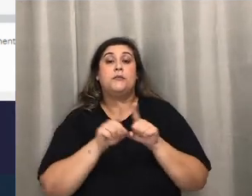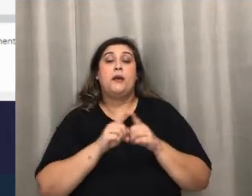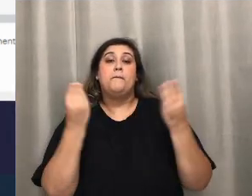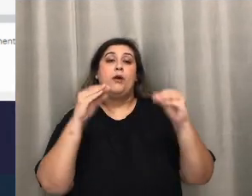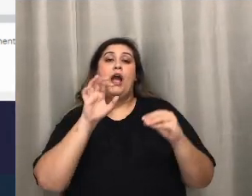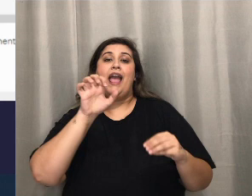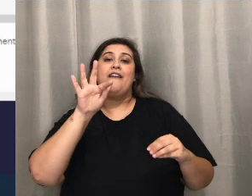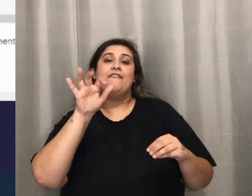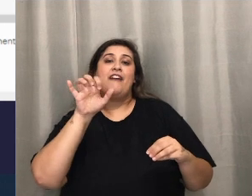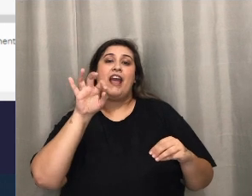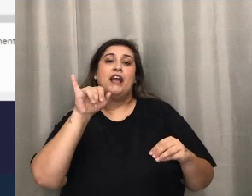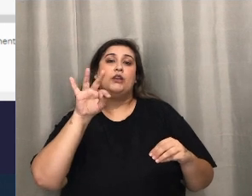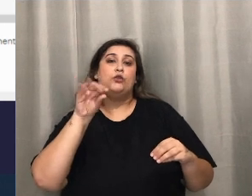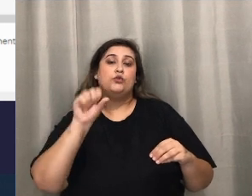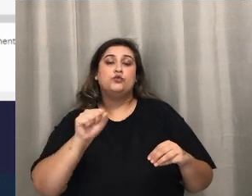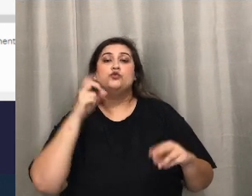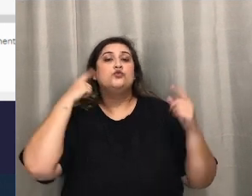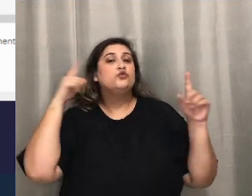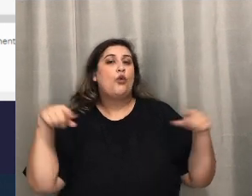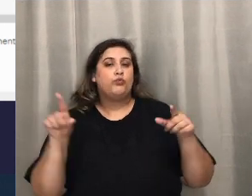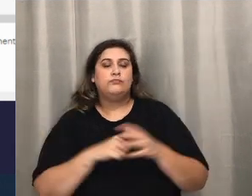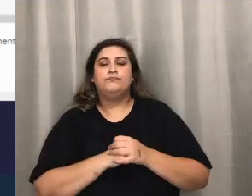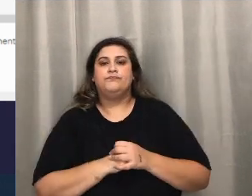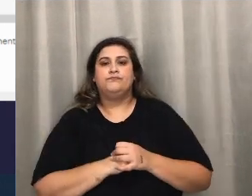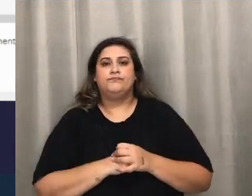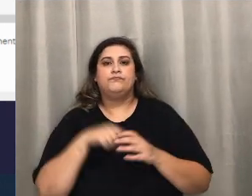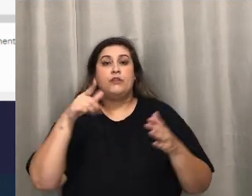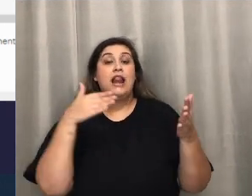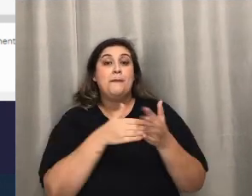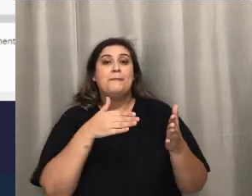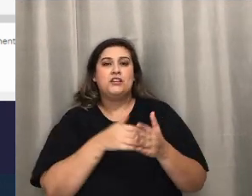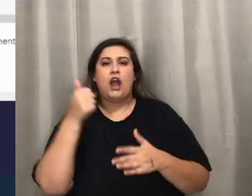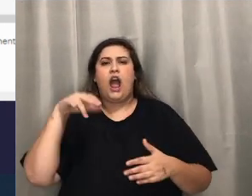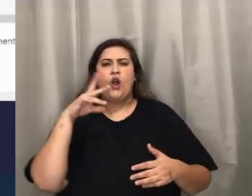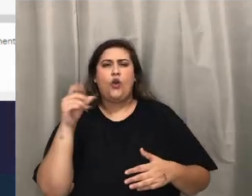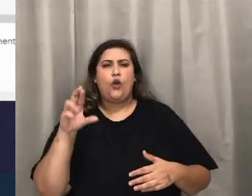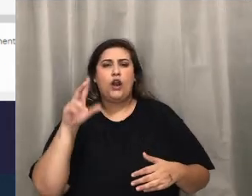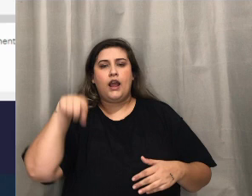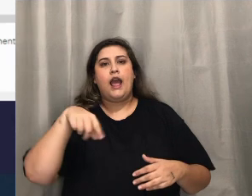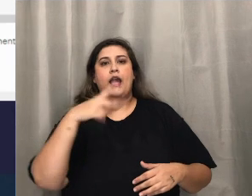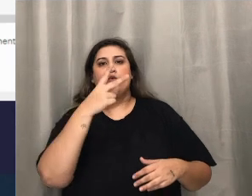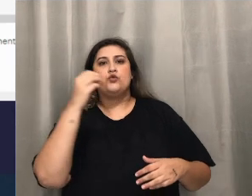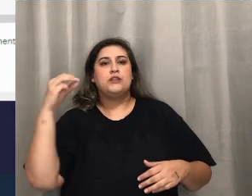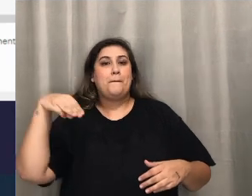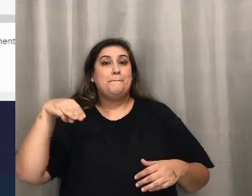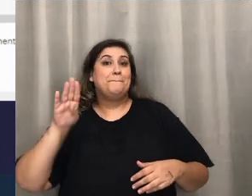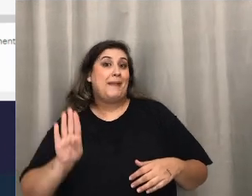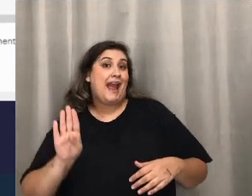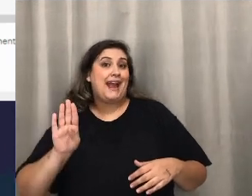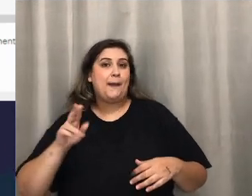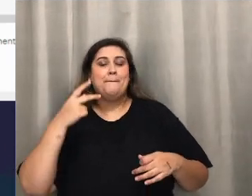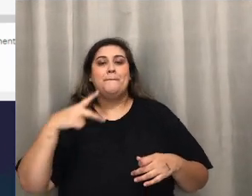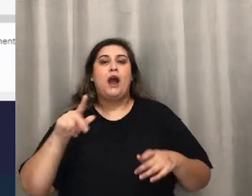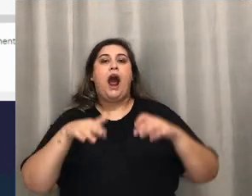exemplo. O limite do Anchor para um podcast é de 200 megas por arquivo. Então, você